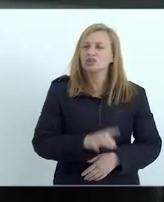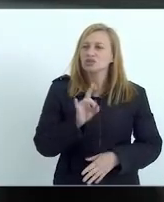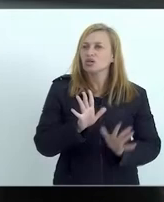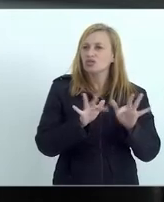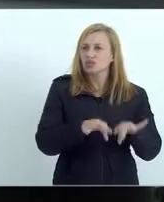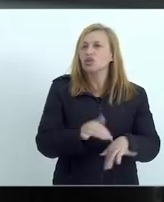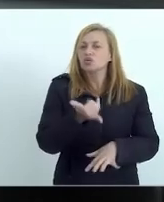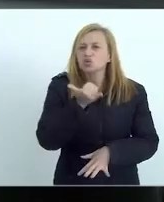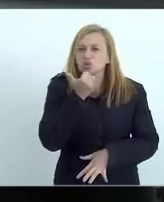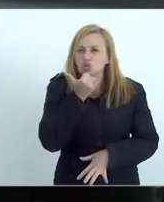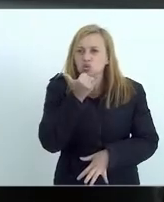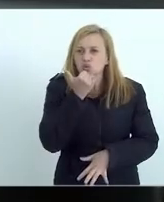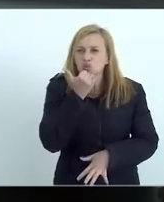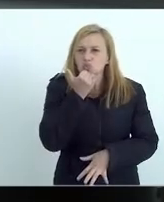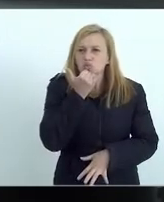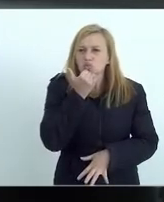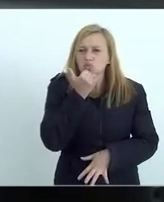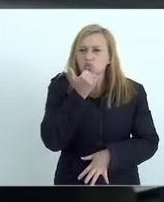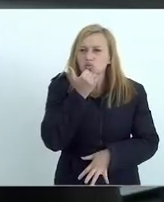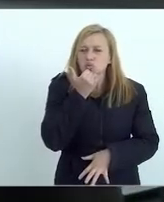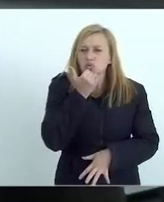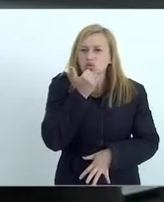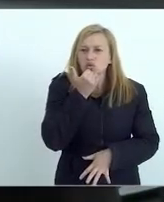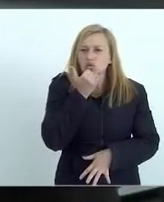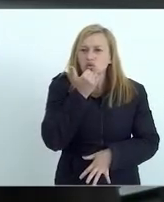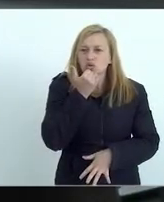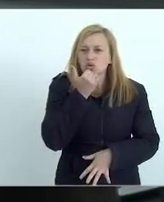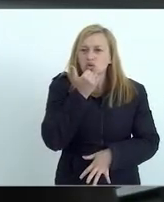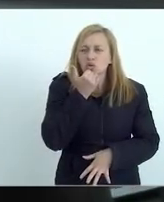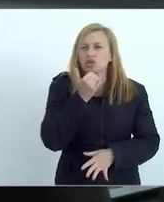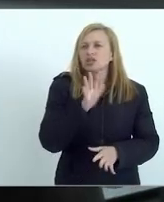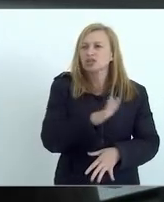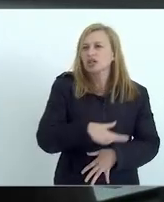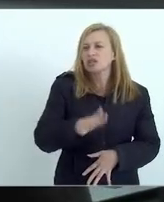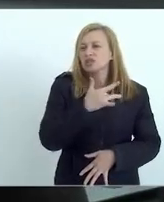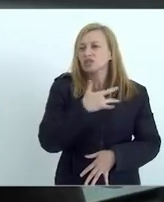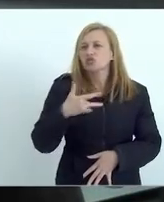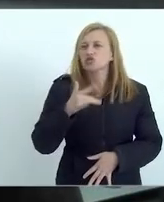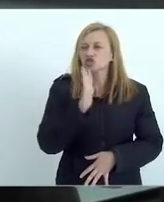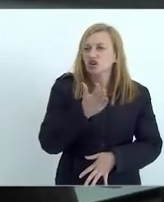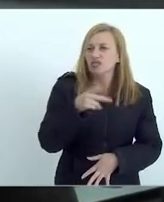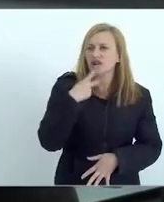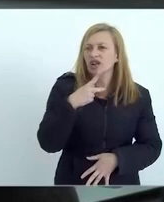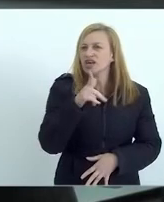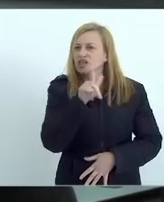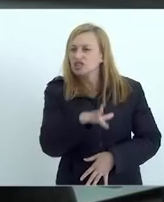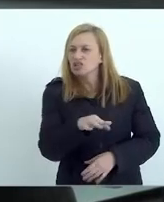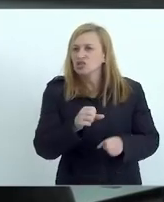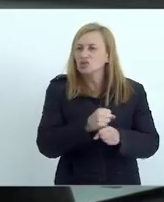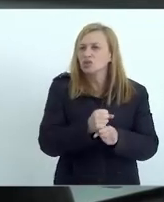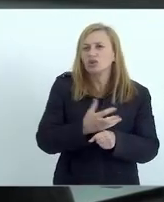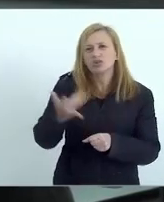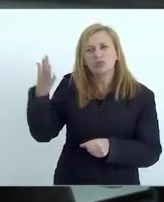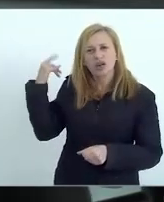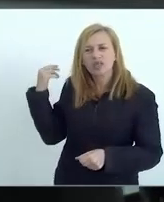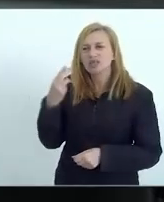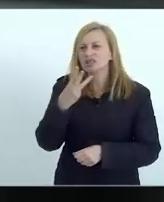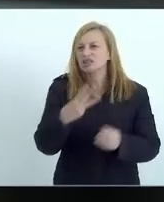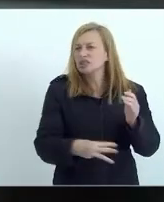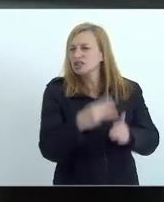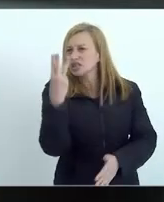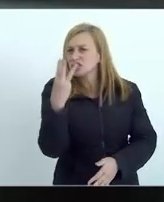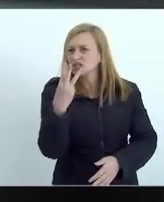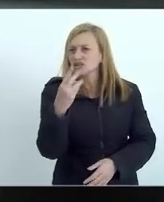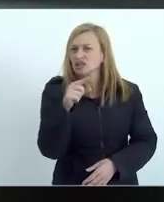só finalzinho Desculpa essa aqui é o restante e inspeção de saúde mas eu já falei diferente do ano anterior que foram